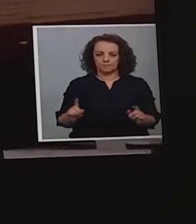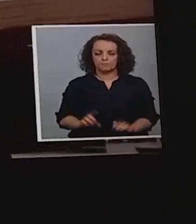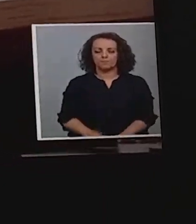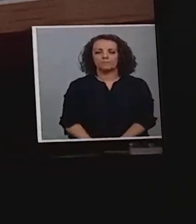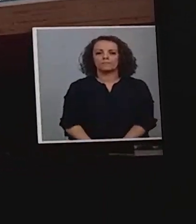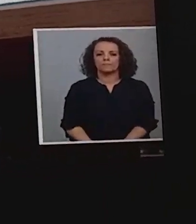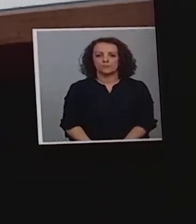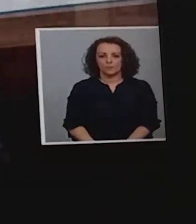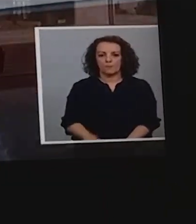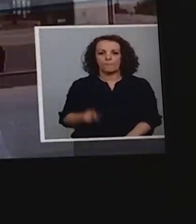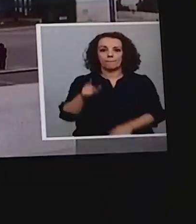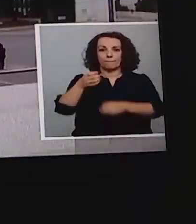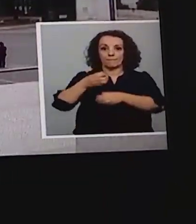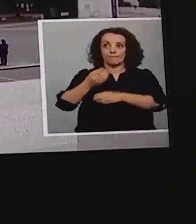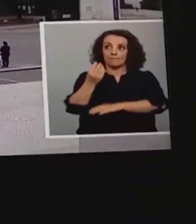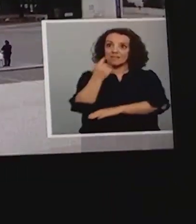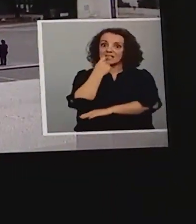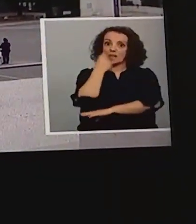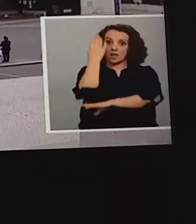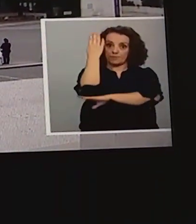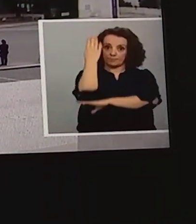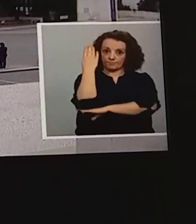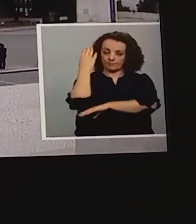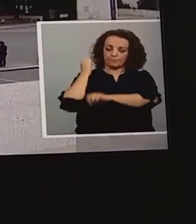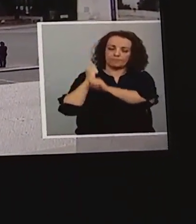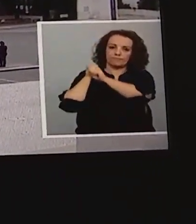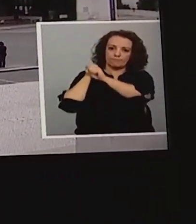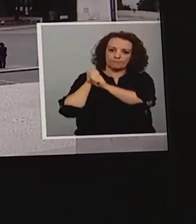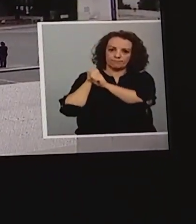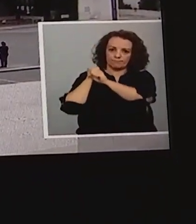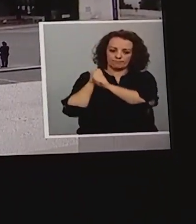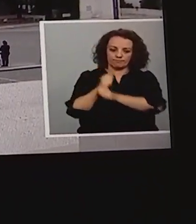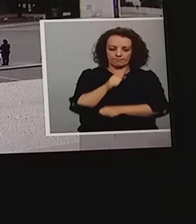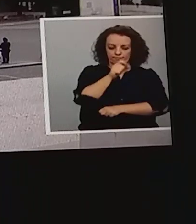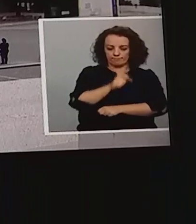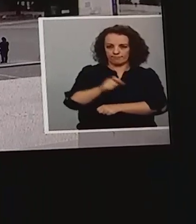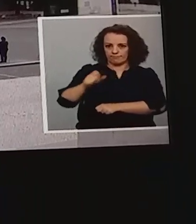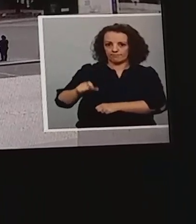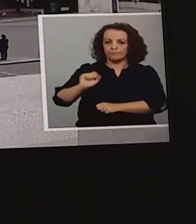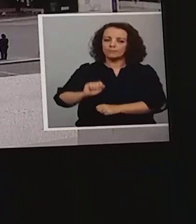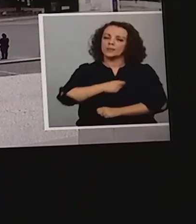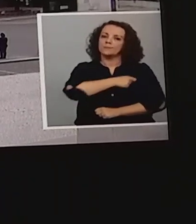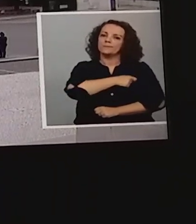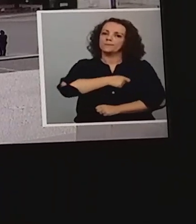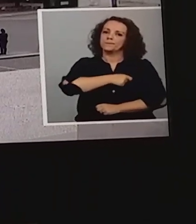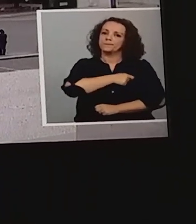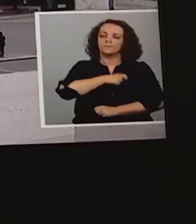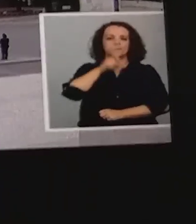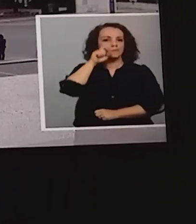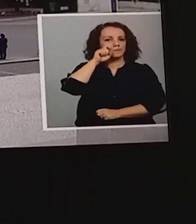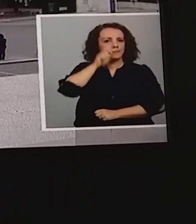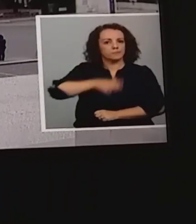O andor é transportado pelos vigilantes do santuário.